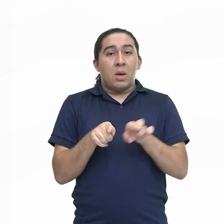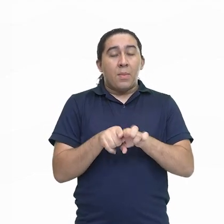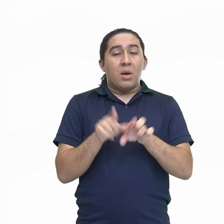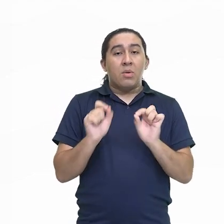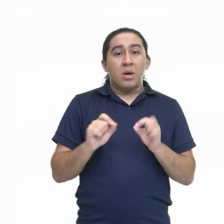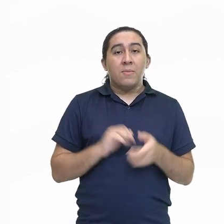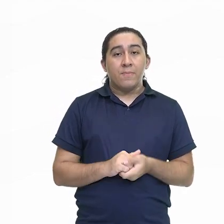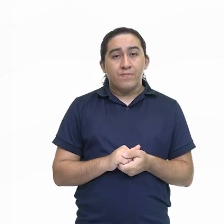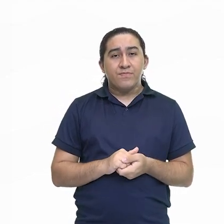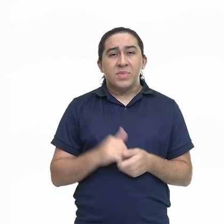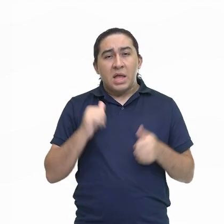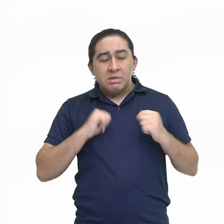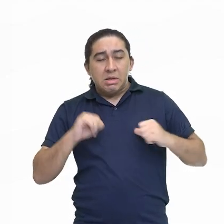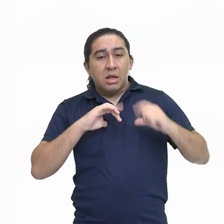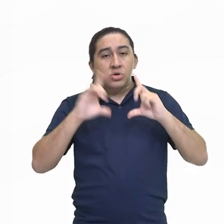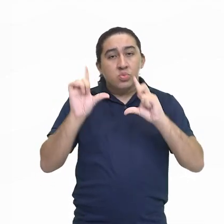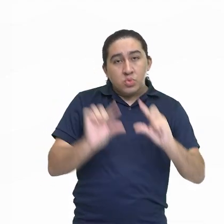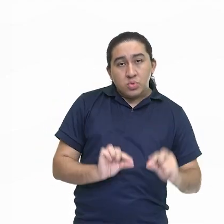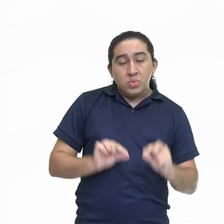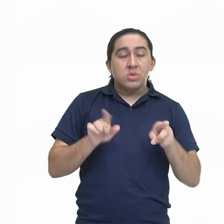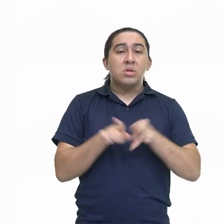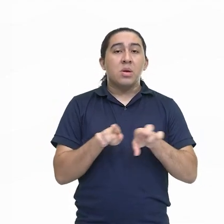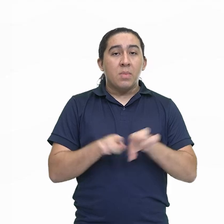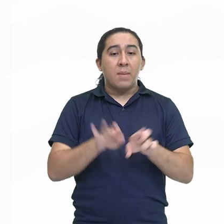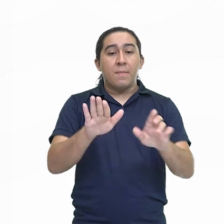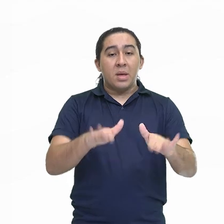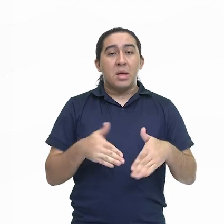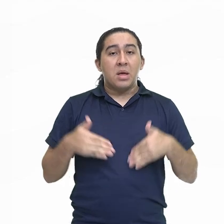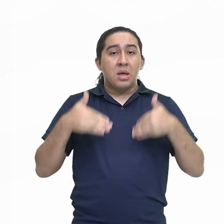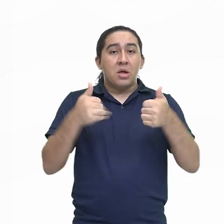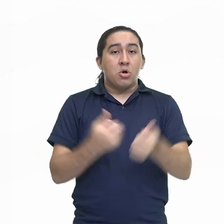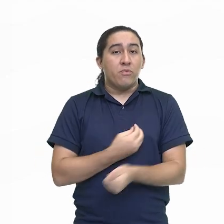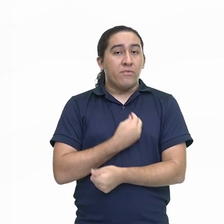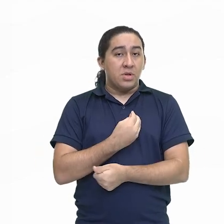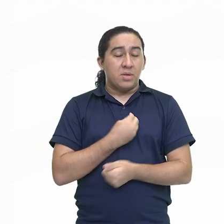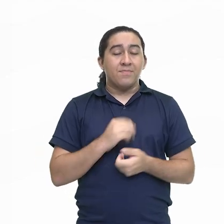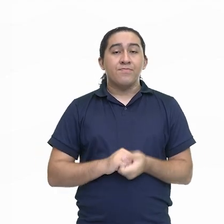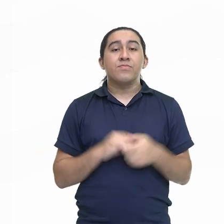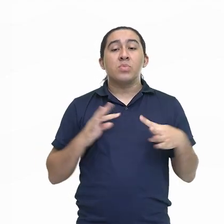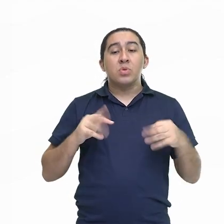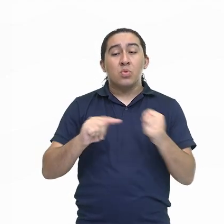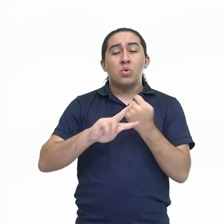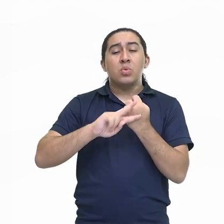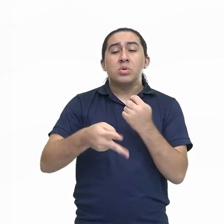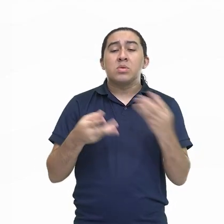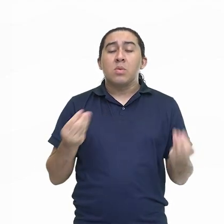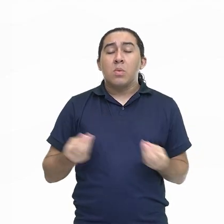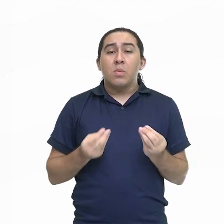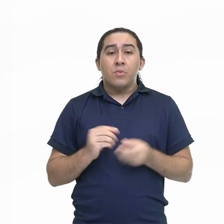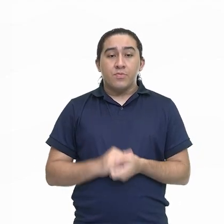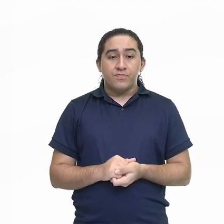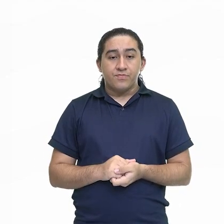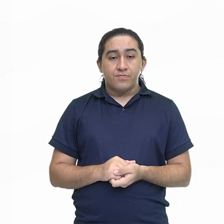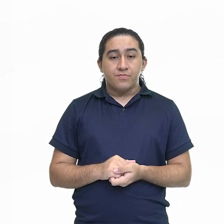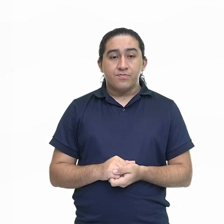e a melhoria da qualidade de vida. E tudo isso se dá como?